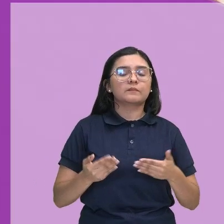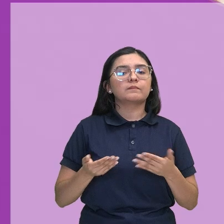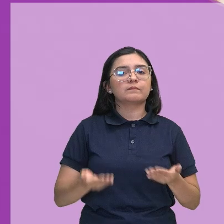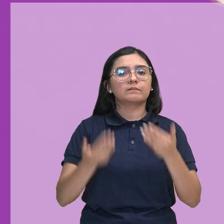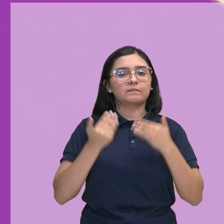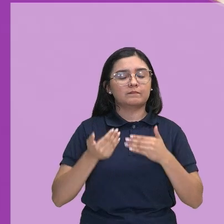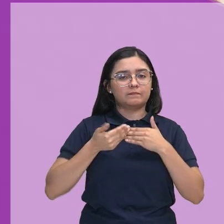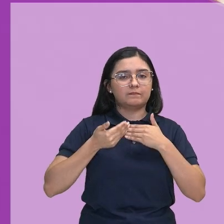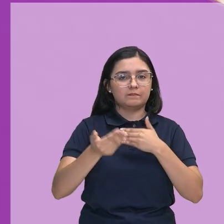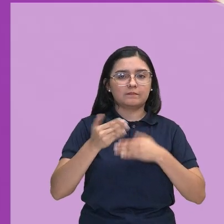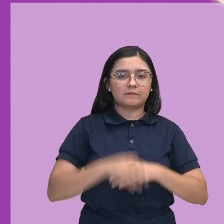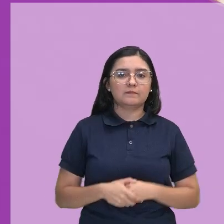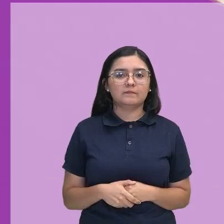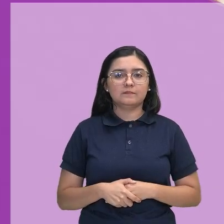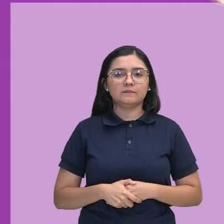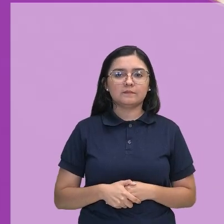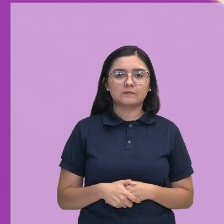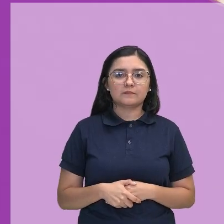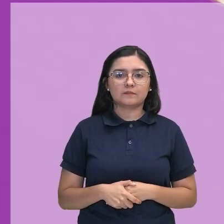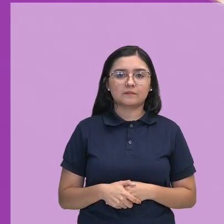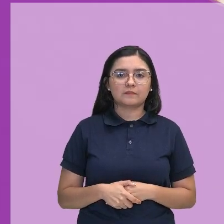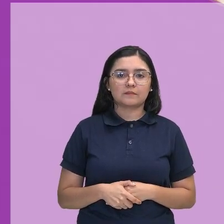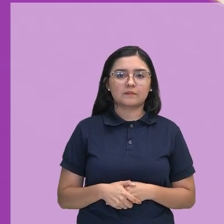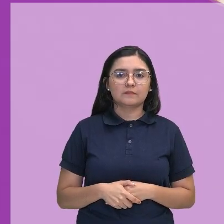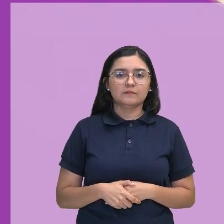mais demora, vamos à nossa aula.